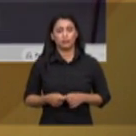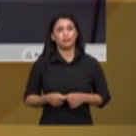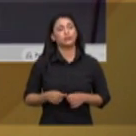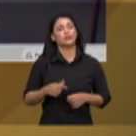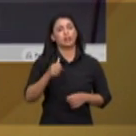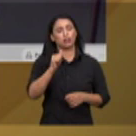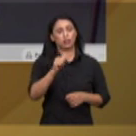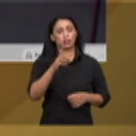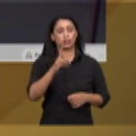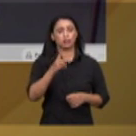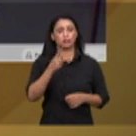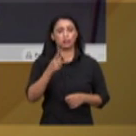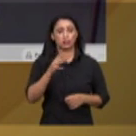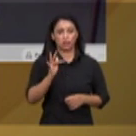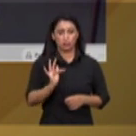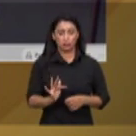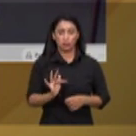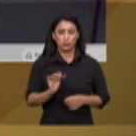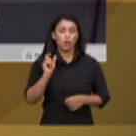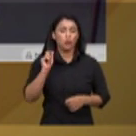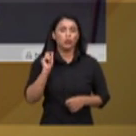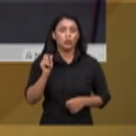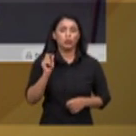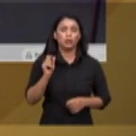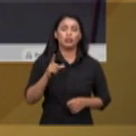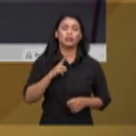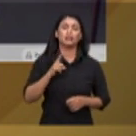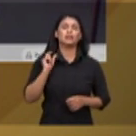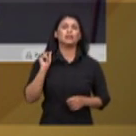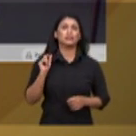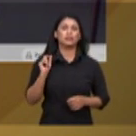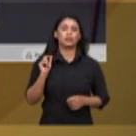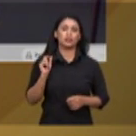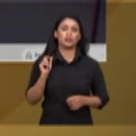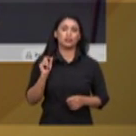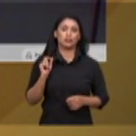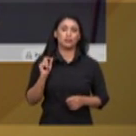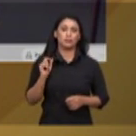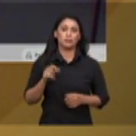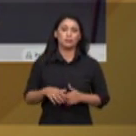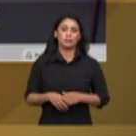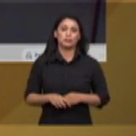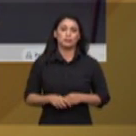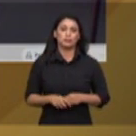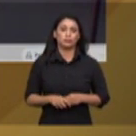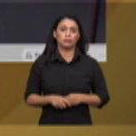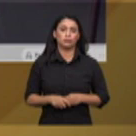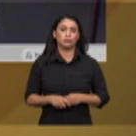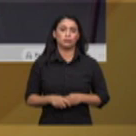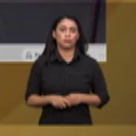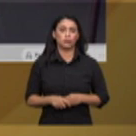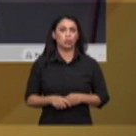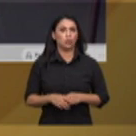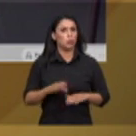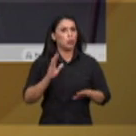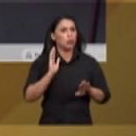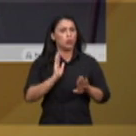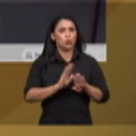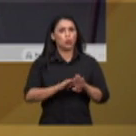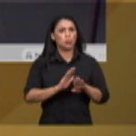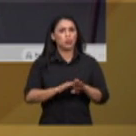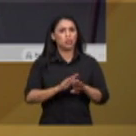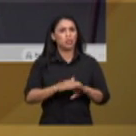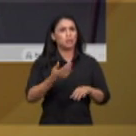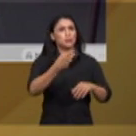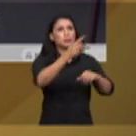arguição de descumprimento de preceito fundamental, o que pretende os requerentes é ver reconhecido uma ampla competência para os